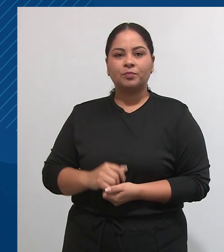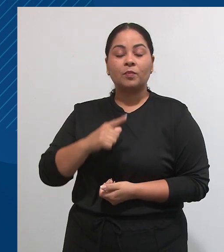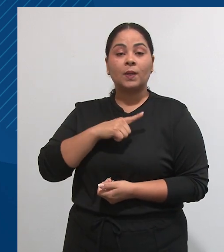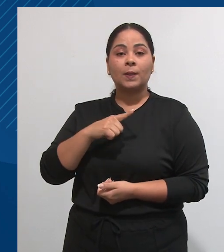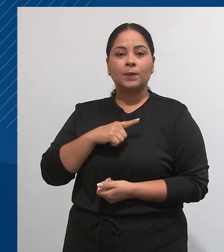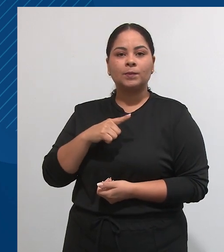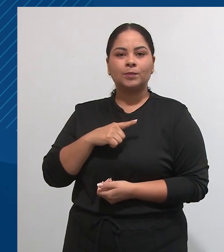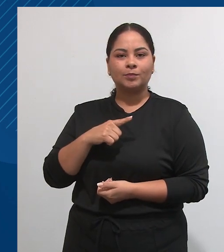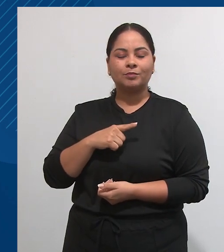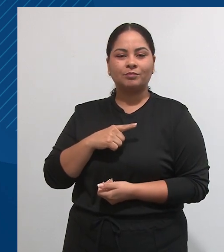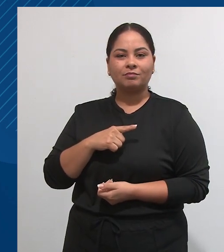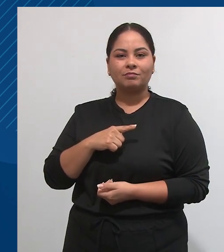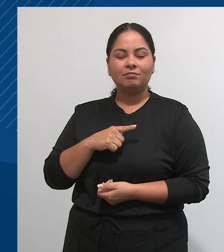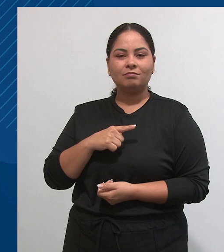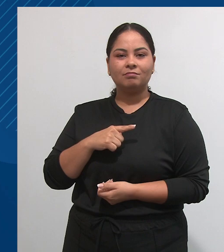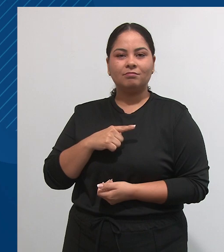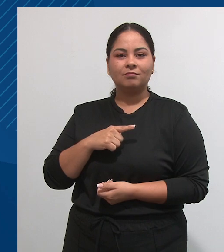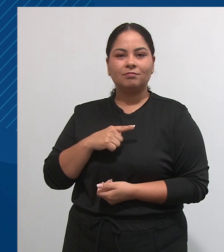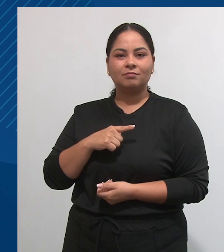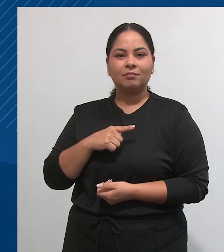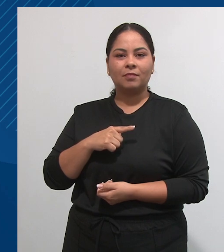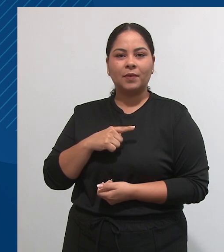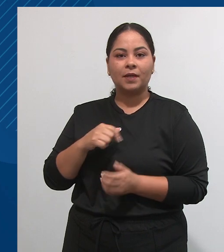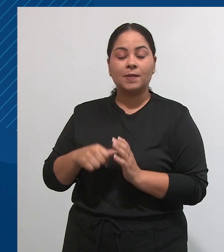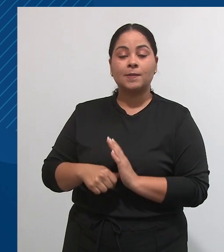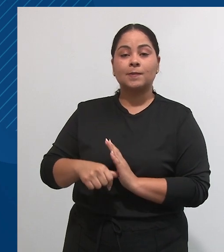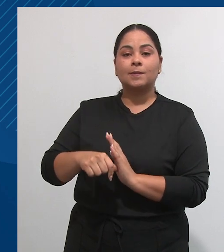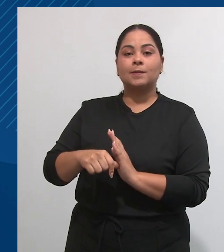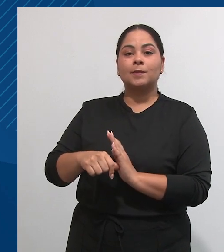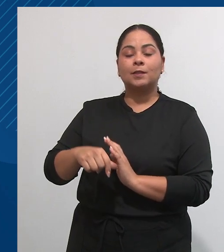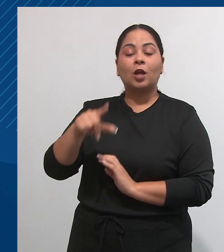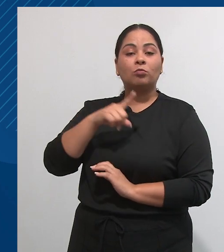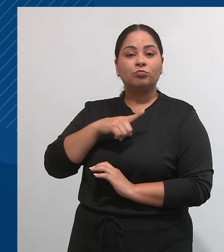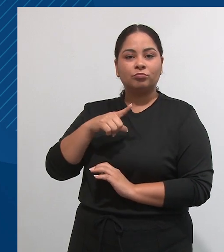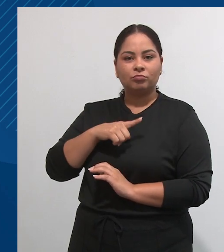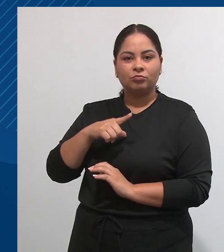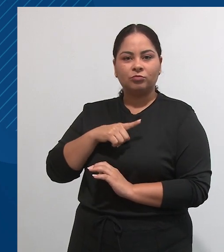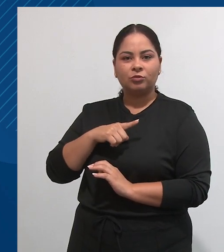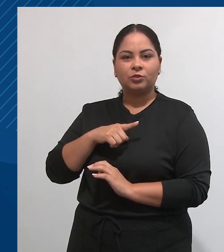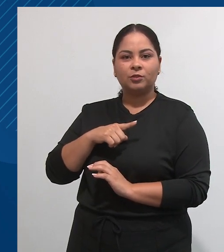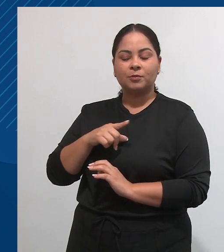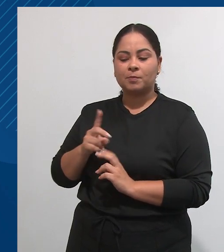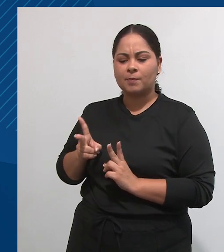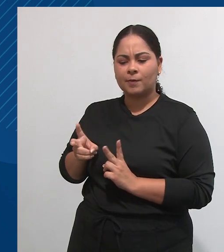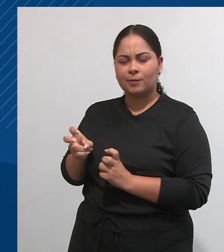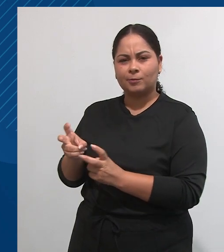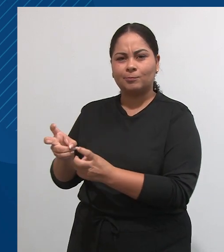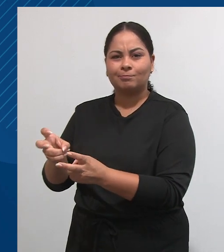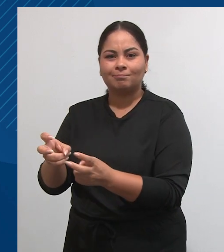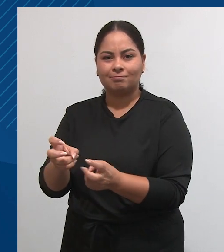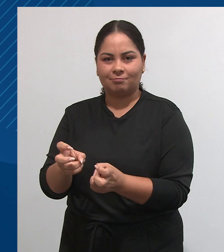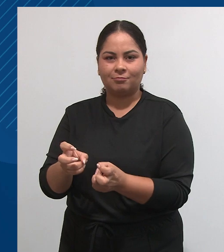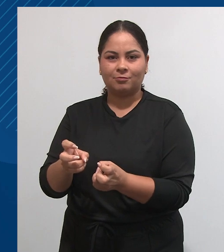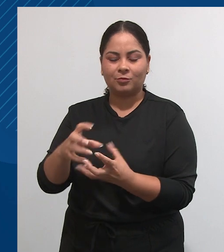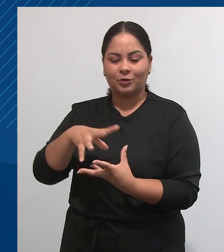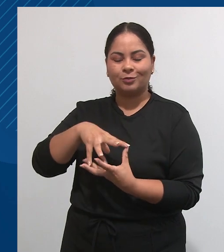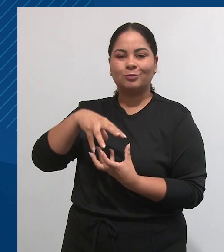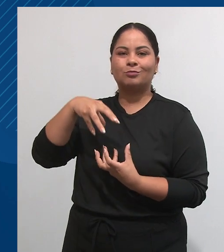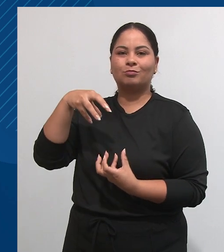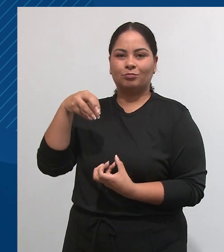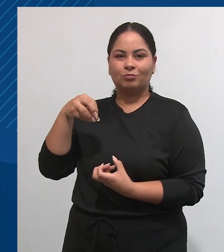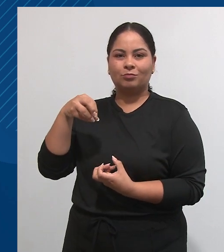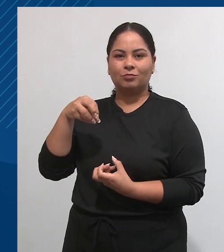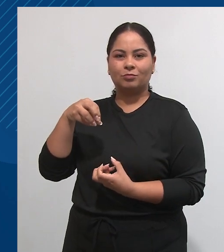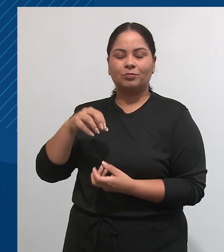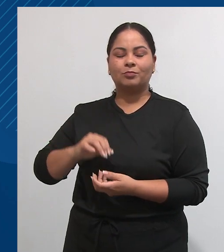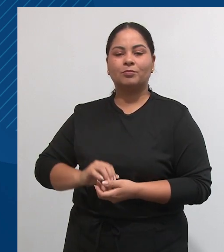coincidiu com essa tentativa de exploração do cacauí, né, nesse período que estavam vindo,